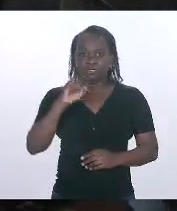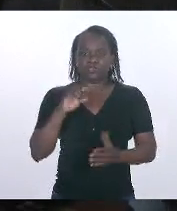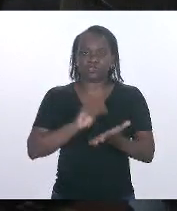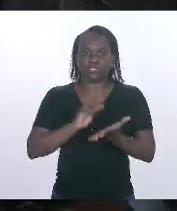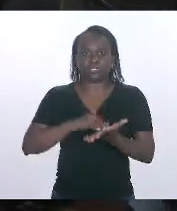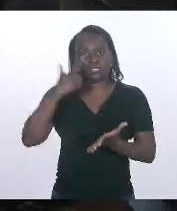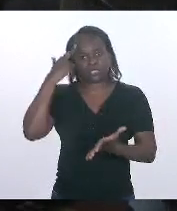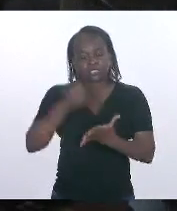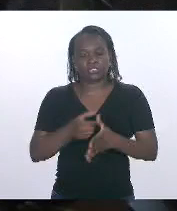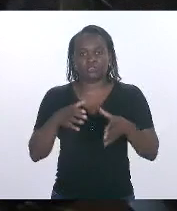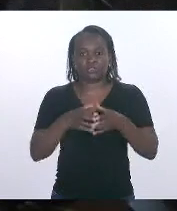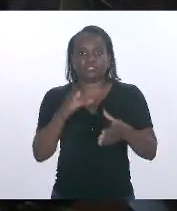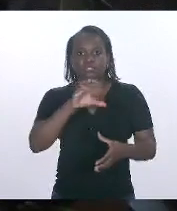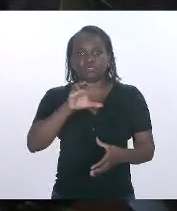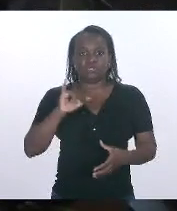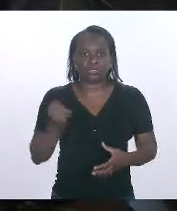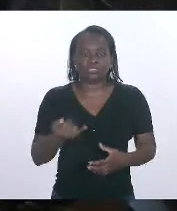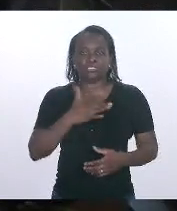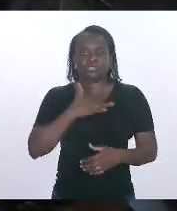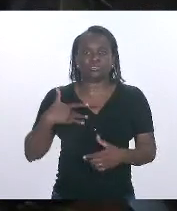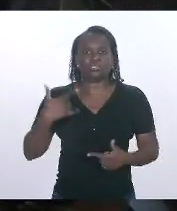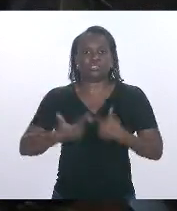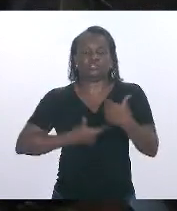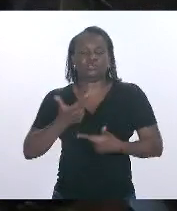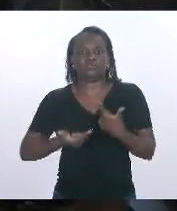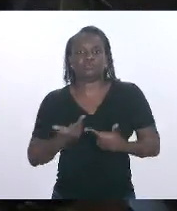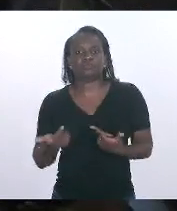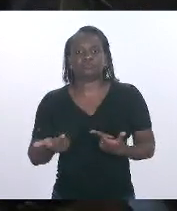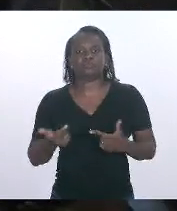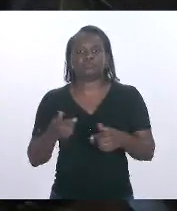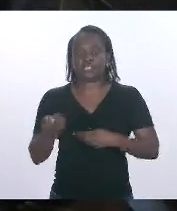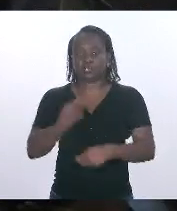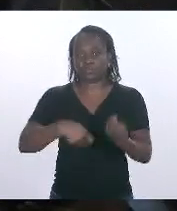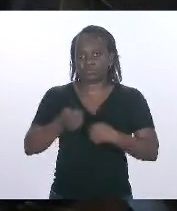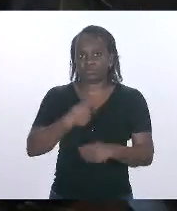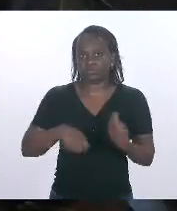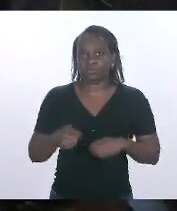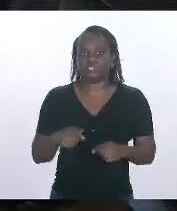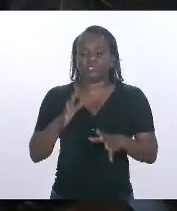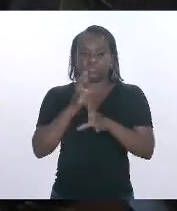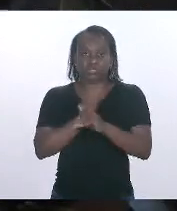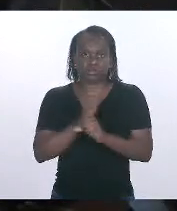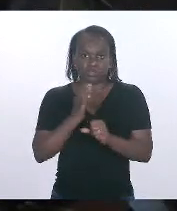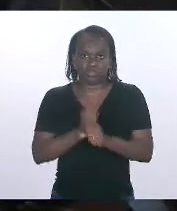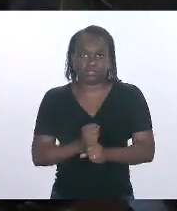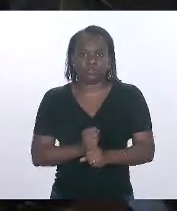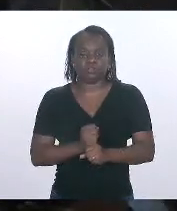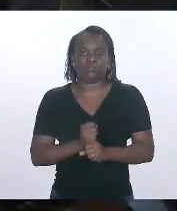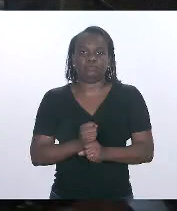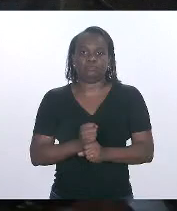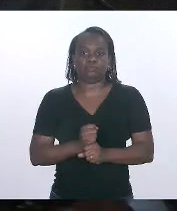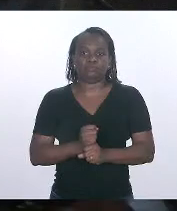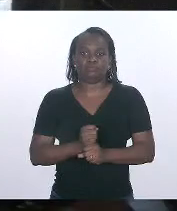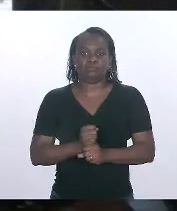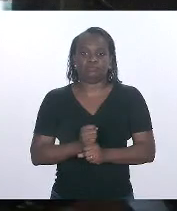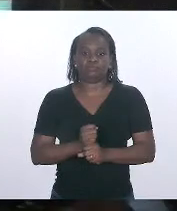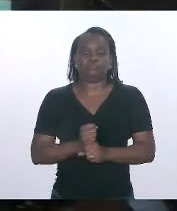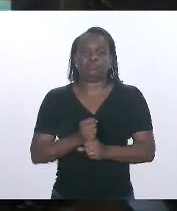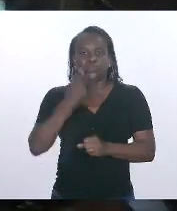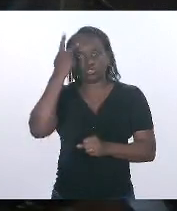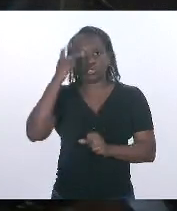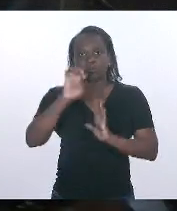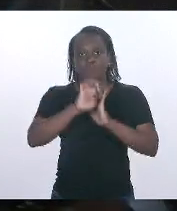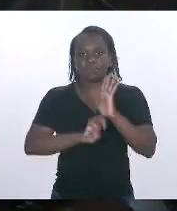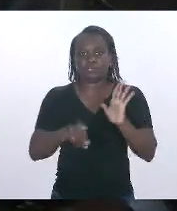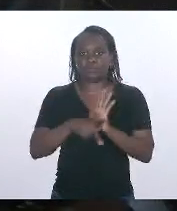pareceres das comissões de Constituição, Justiça, de Saúde, de Trabalho, de Economia e Orçamento sobre as emendas